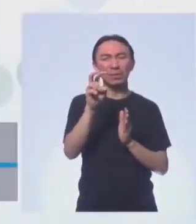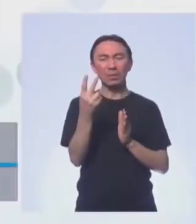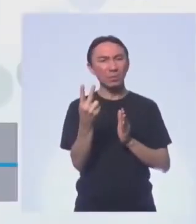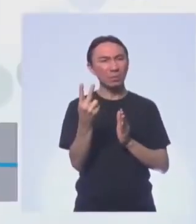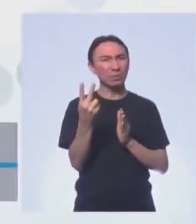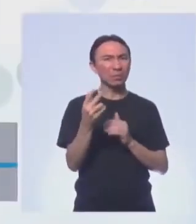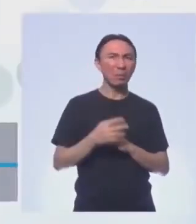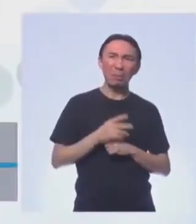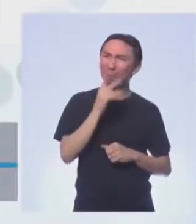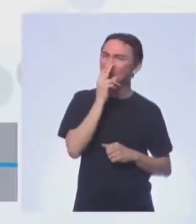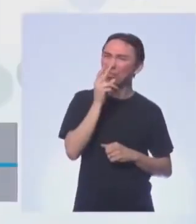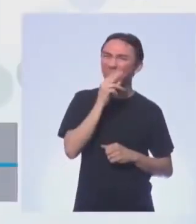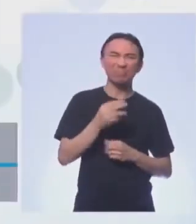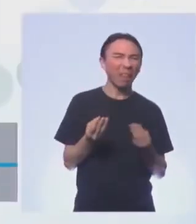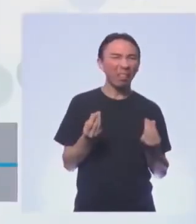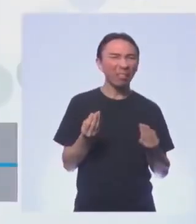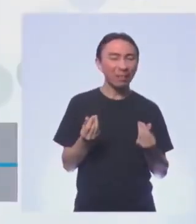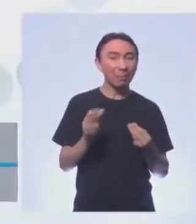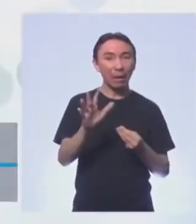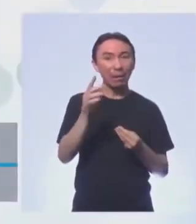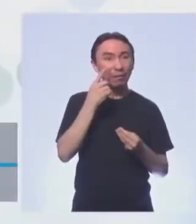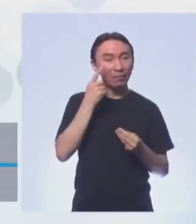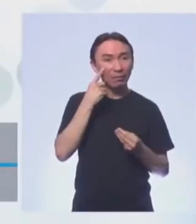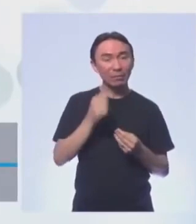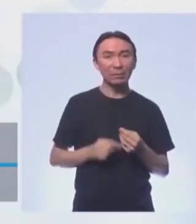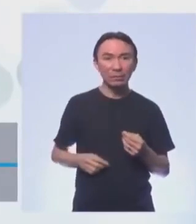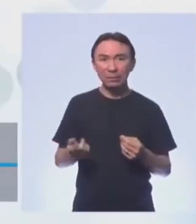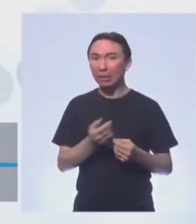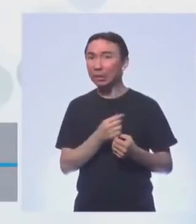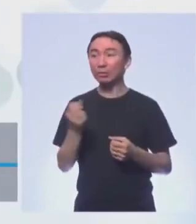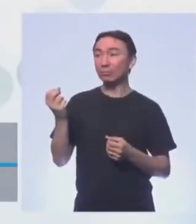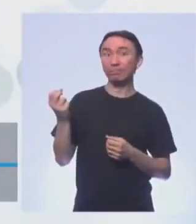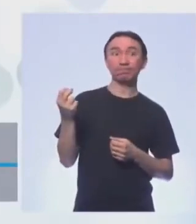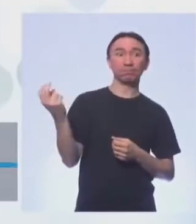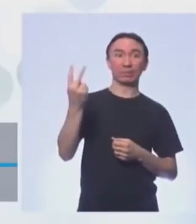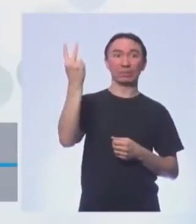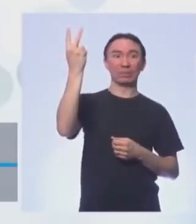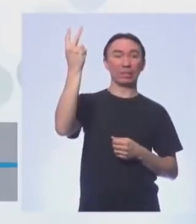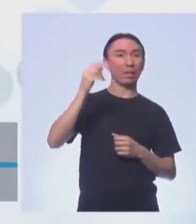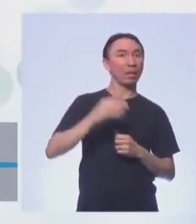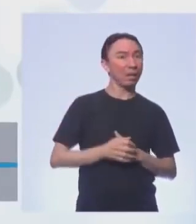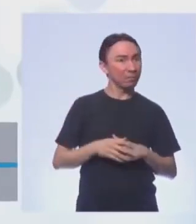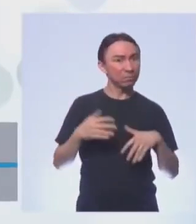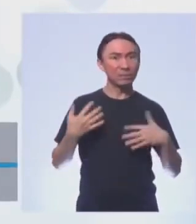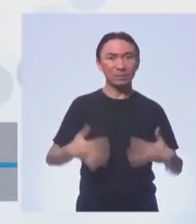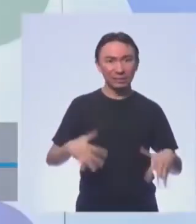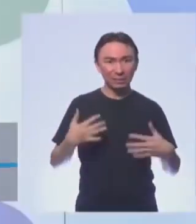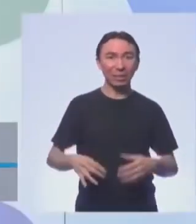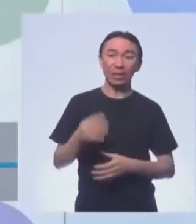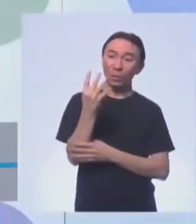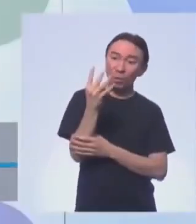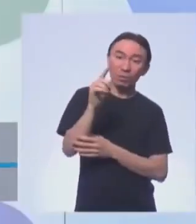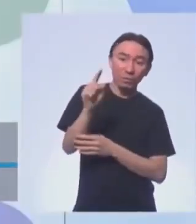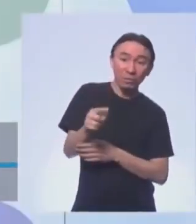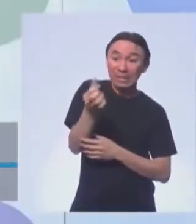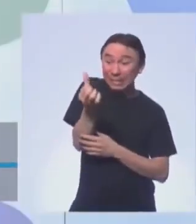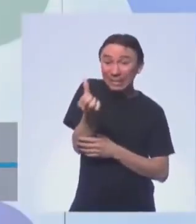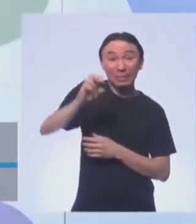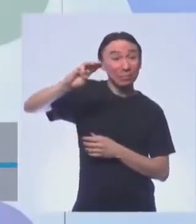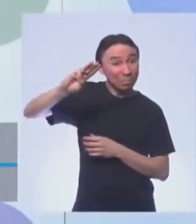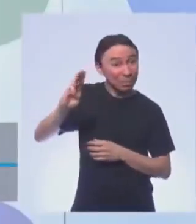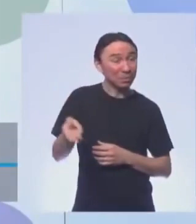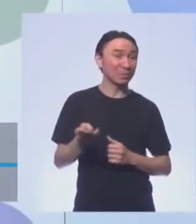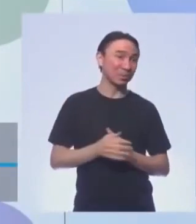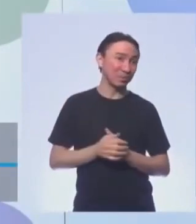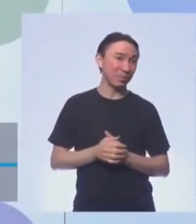é em valores, por exemplo, que ali é um percentual, né? Em valores é muita coisa, que deu 4,6 milhões, né, de pessoas. Porque a nossa população está por cerca